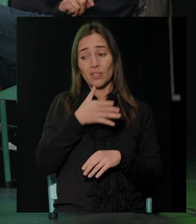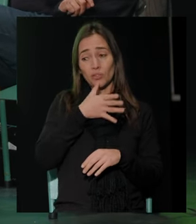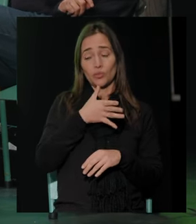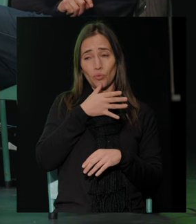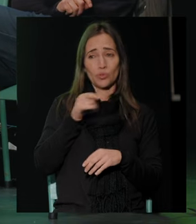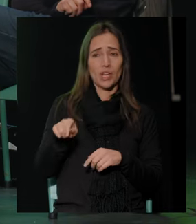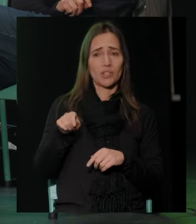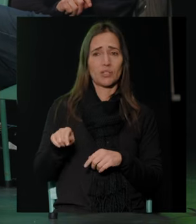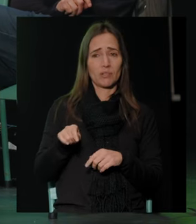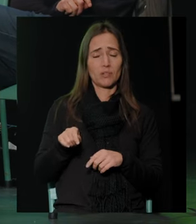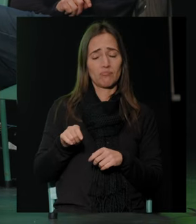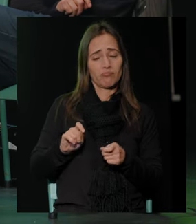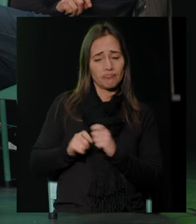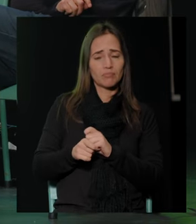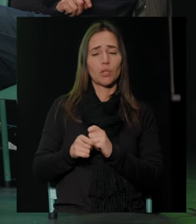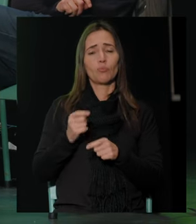muitas das vezes encontram